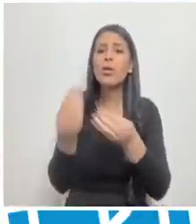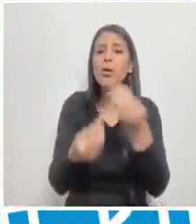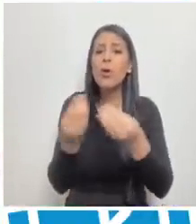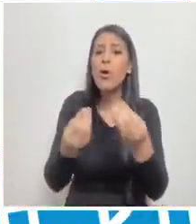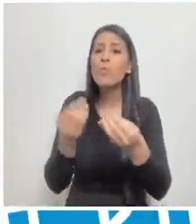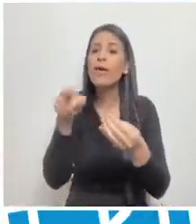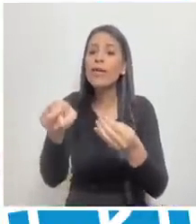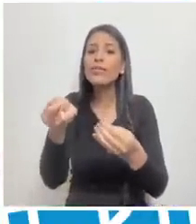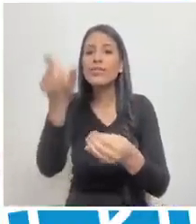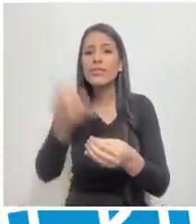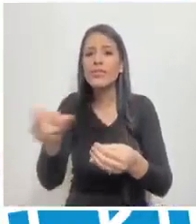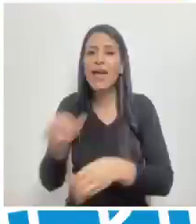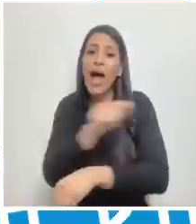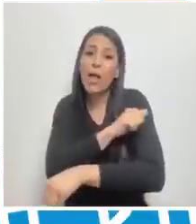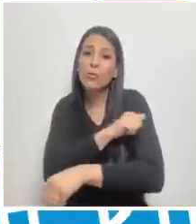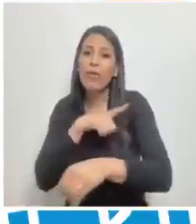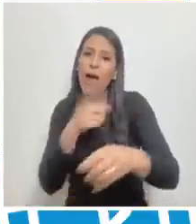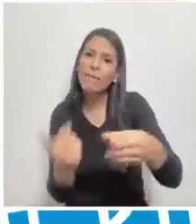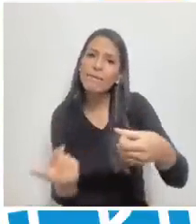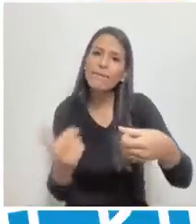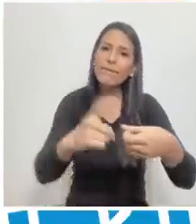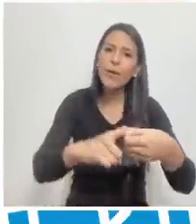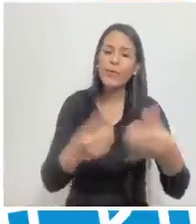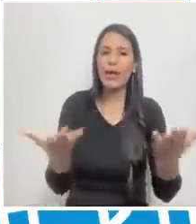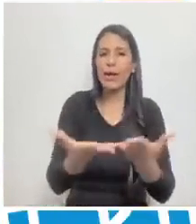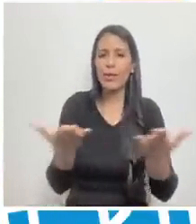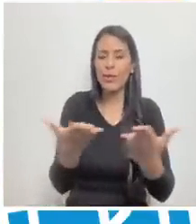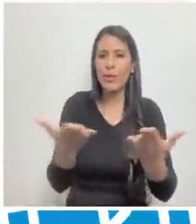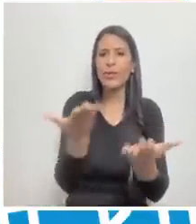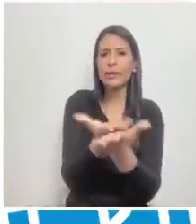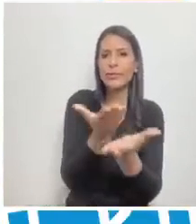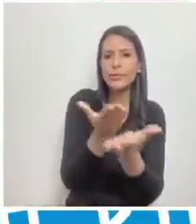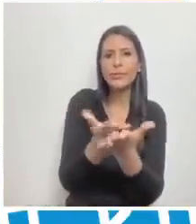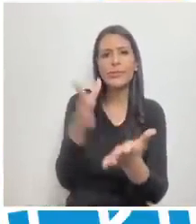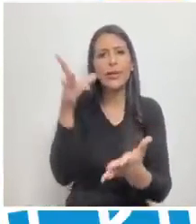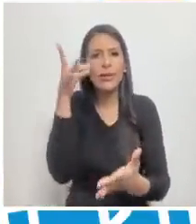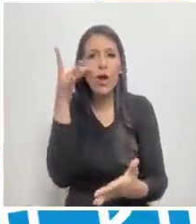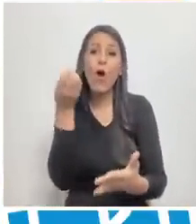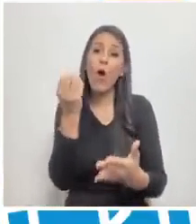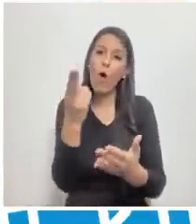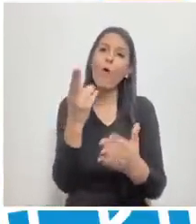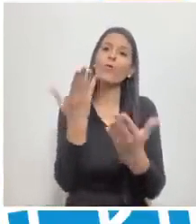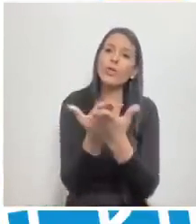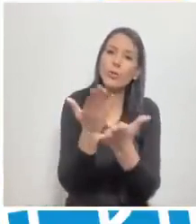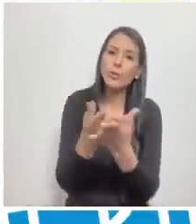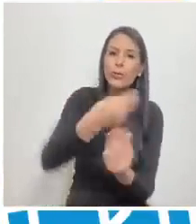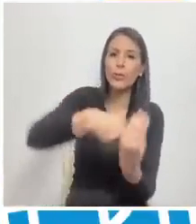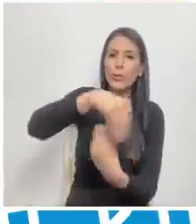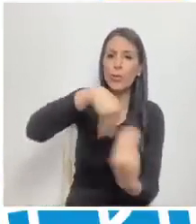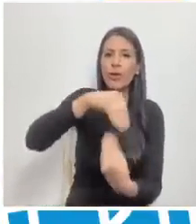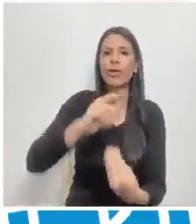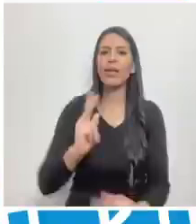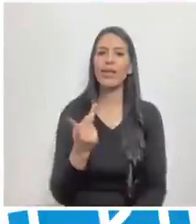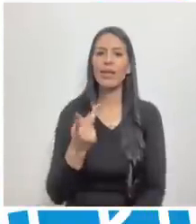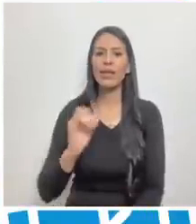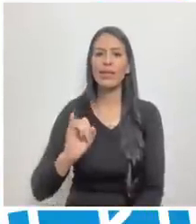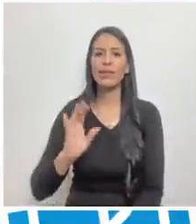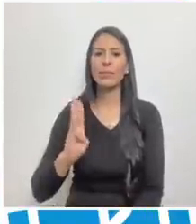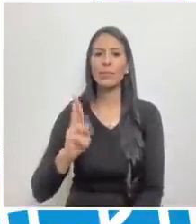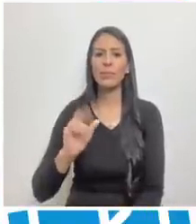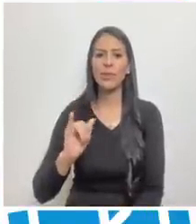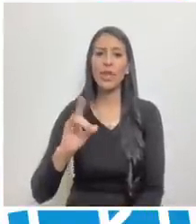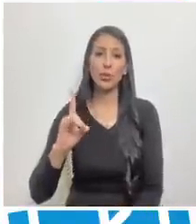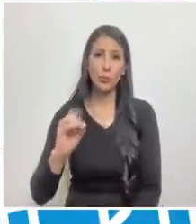de forma presencial ou de forma de modelos híbridos. Uma outra questão que nos chama a atenção,